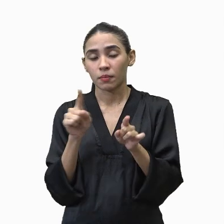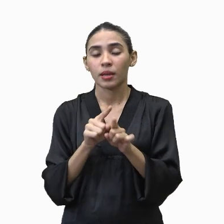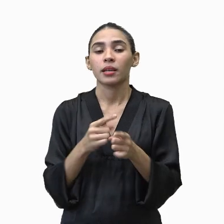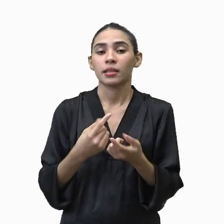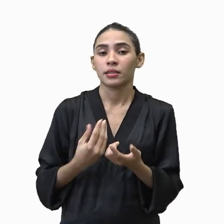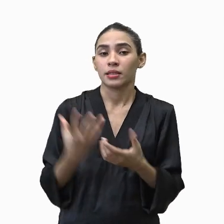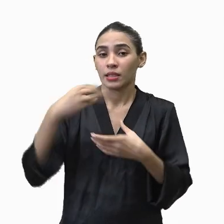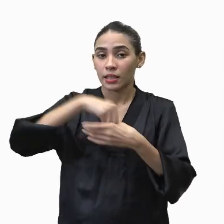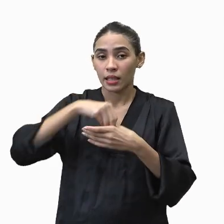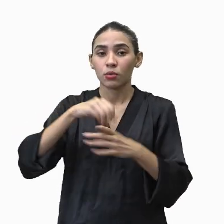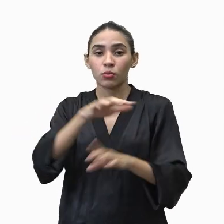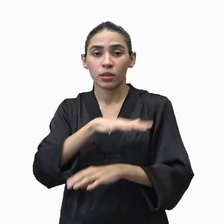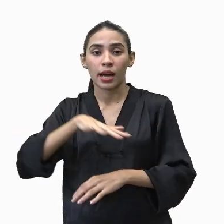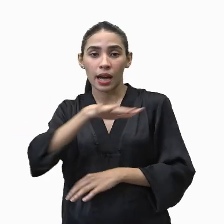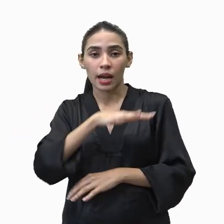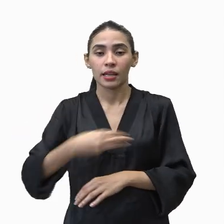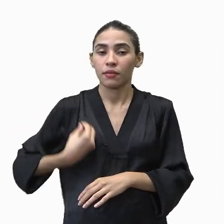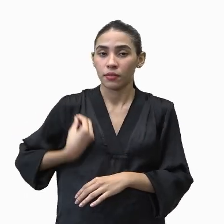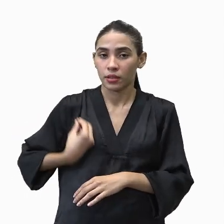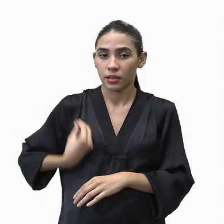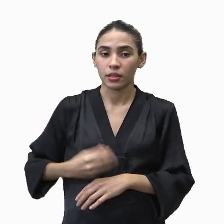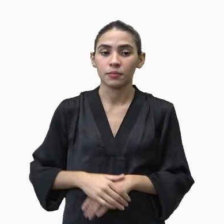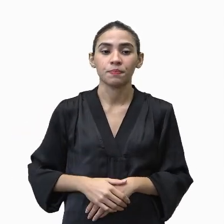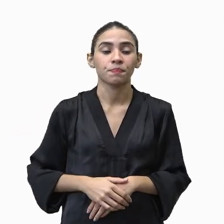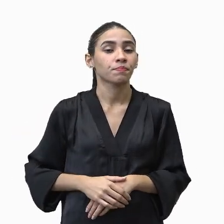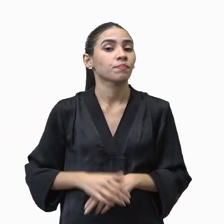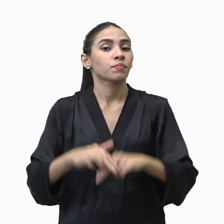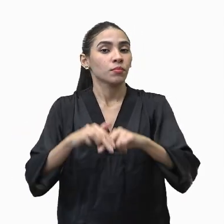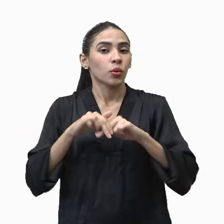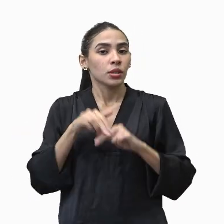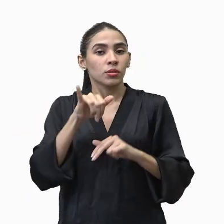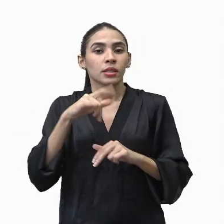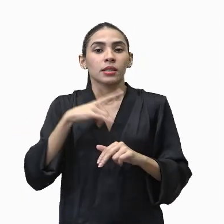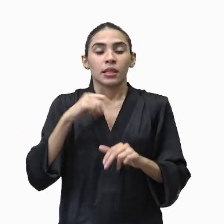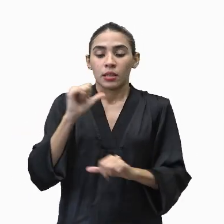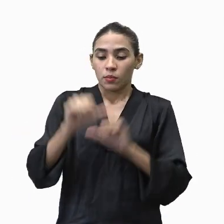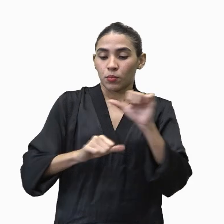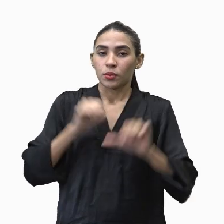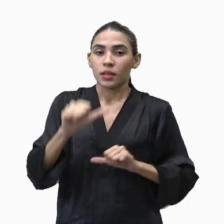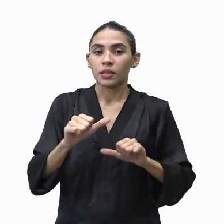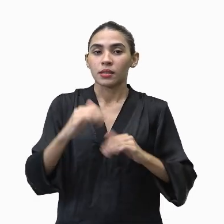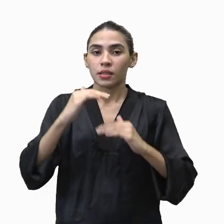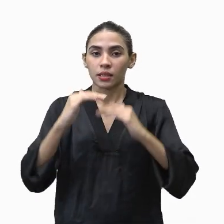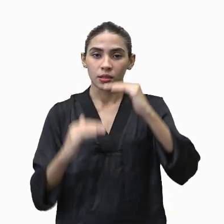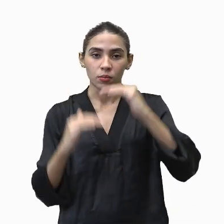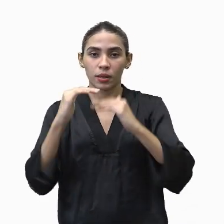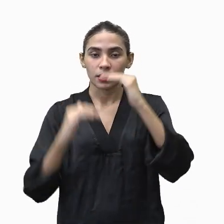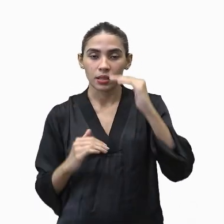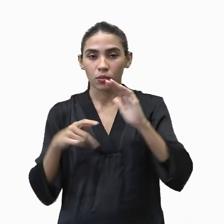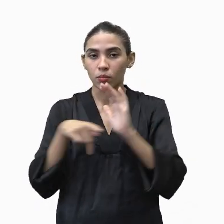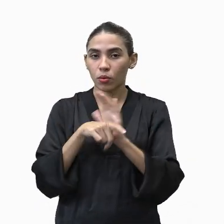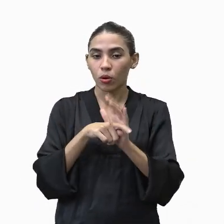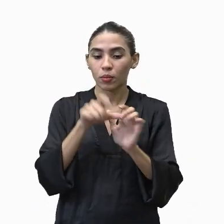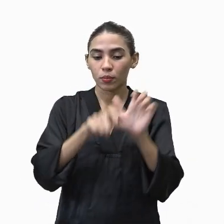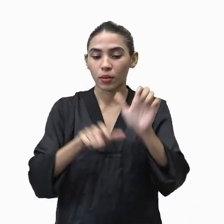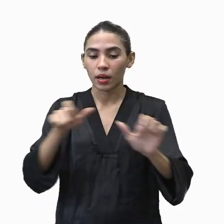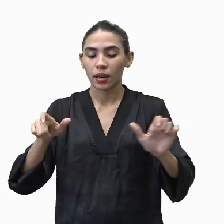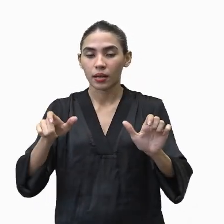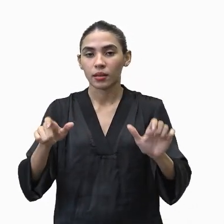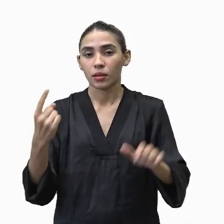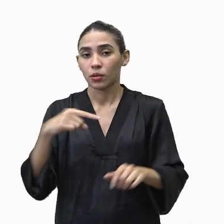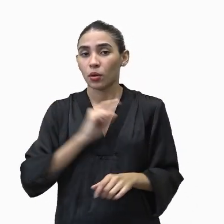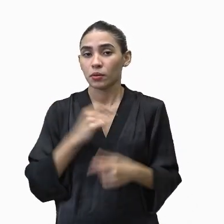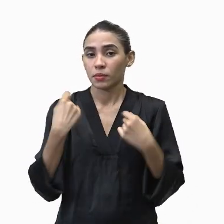isso, quando existe uma alteração no equilíbrio da população desses indivíduos, a gente tem que